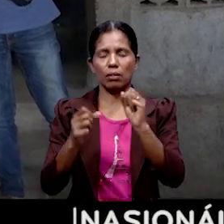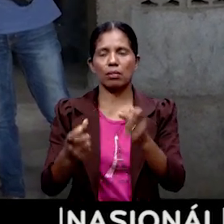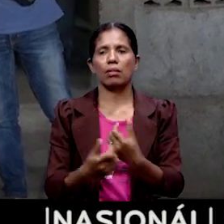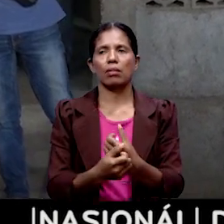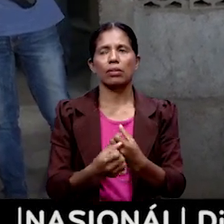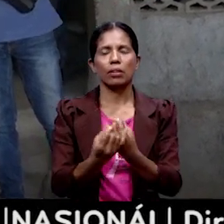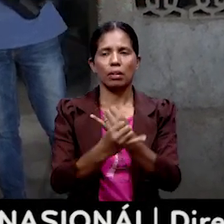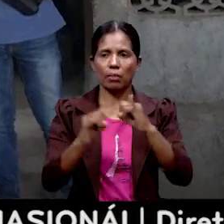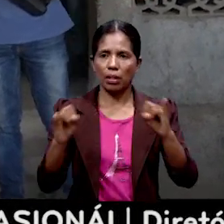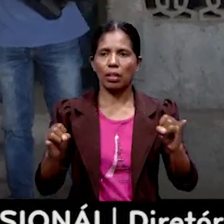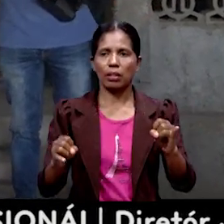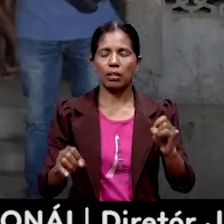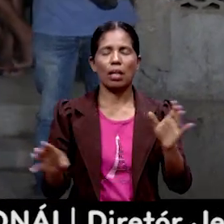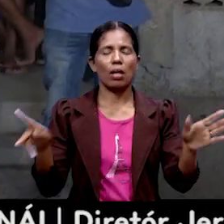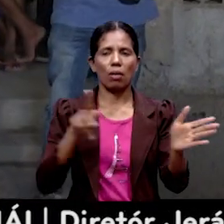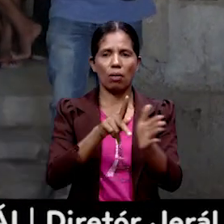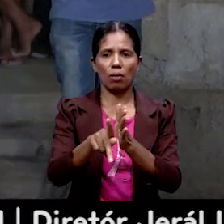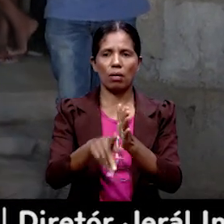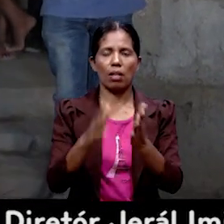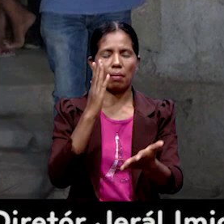oh. Açaí.